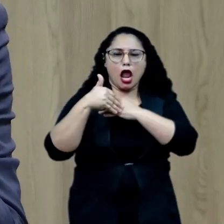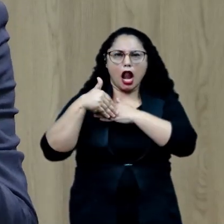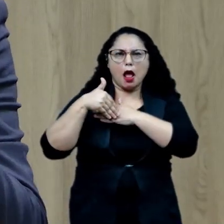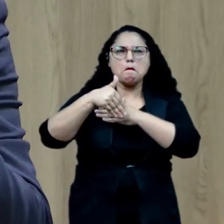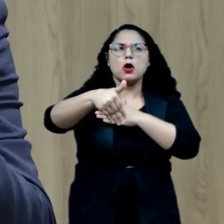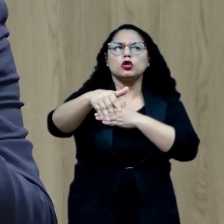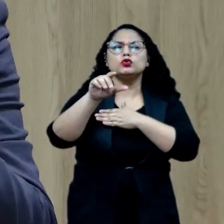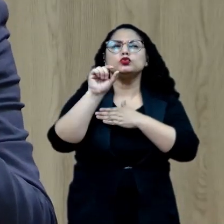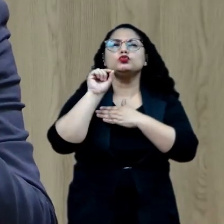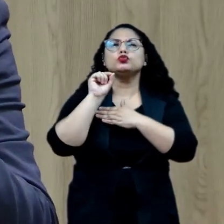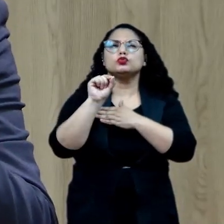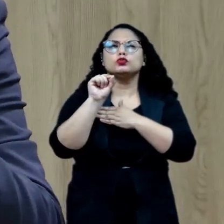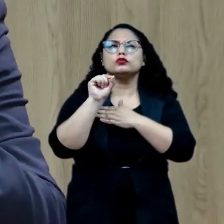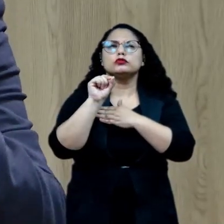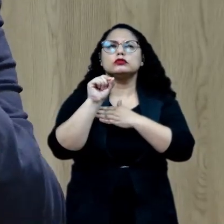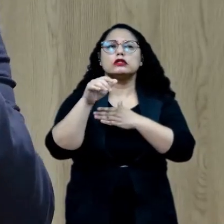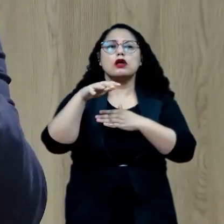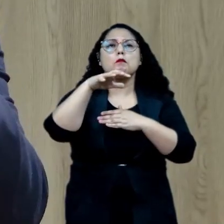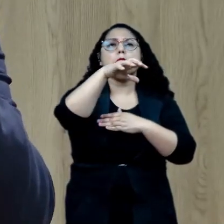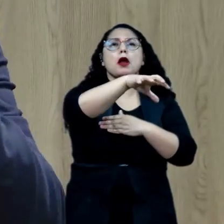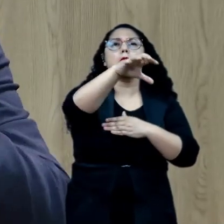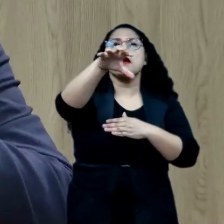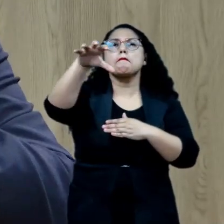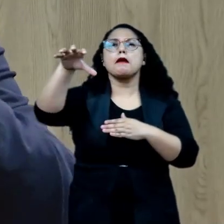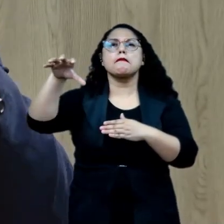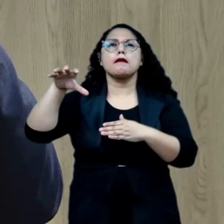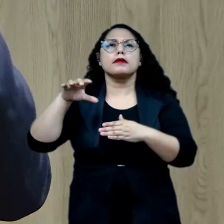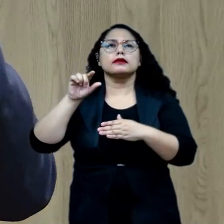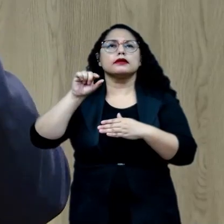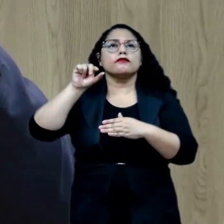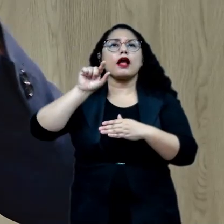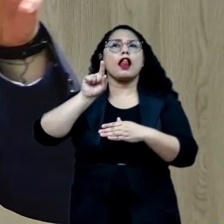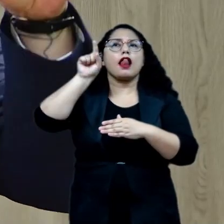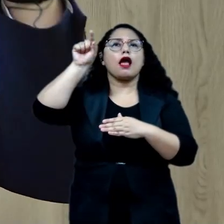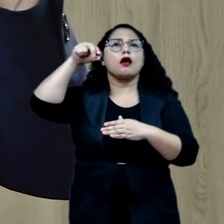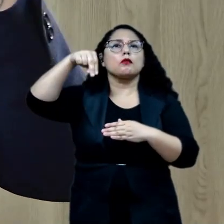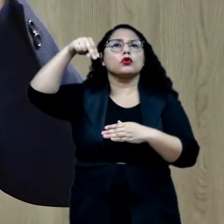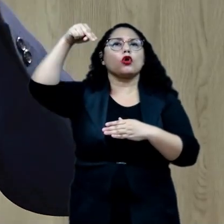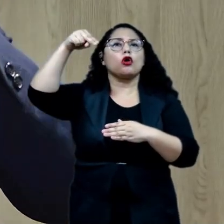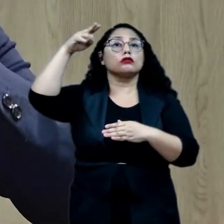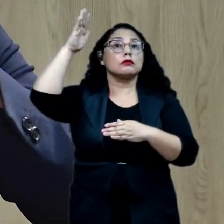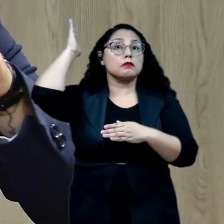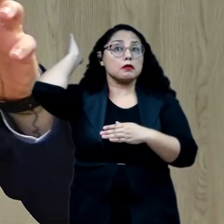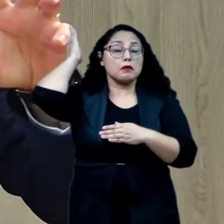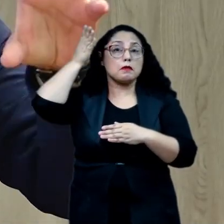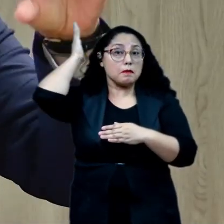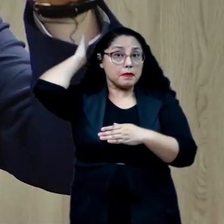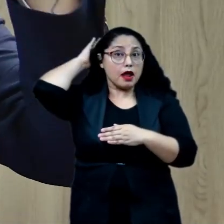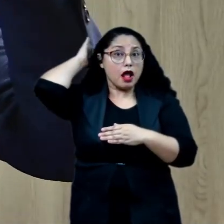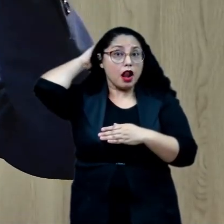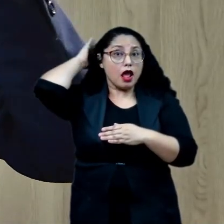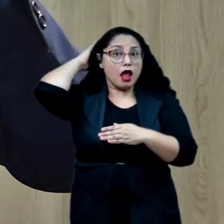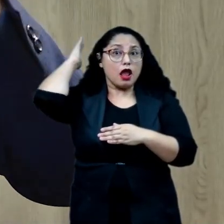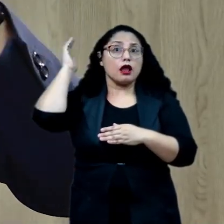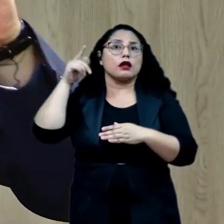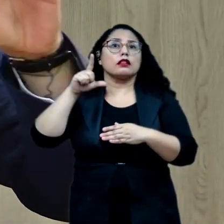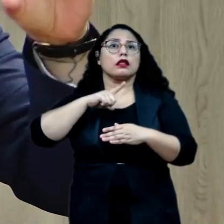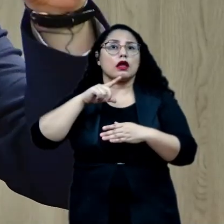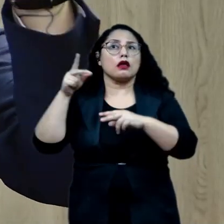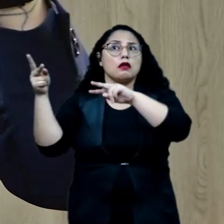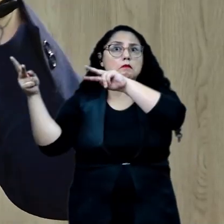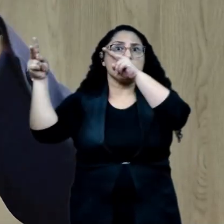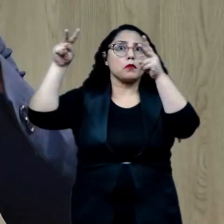partir das regiões. Então, quando você vai ali para o norte, para Belém, tem aquela coisa da importação,